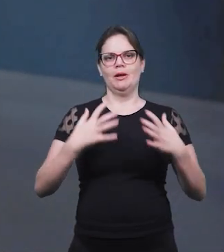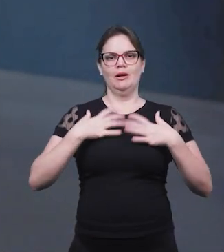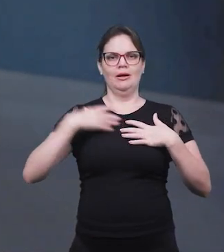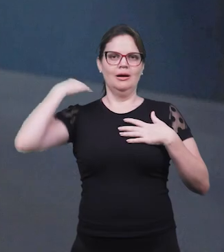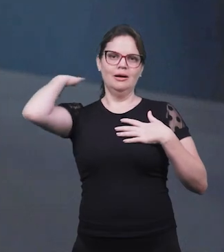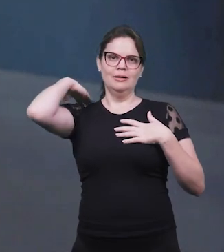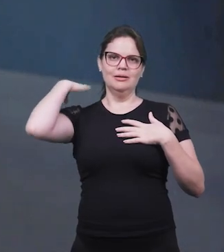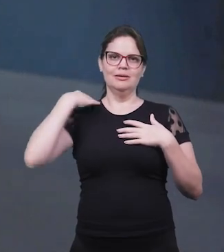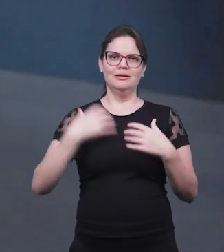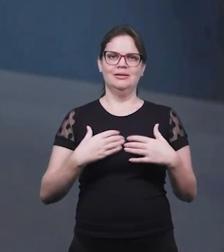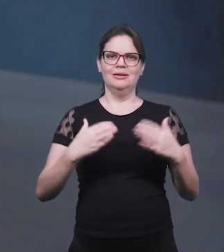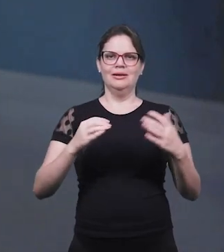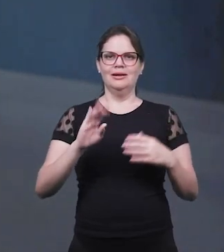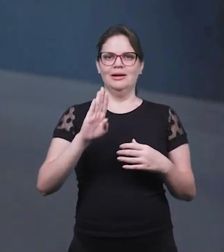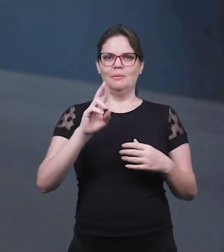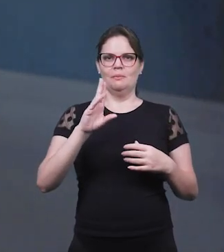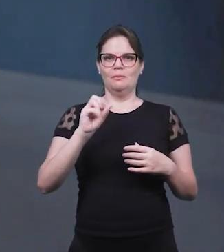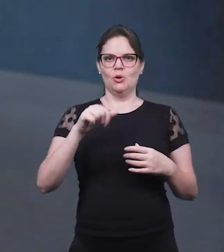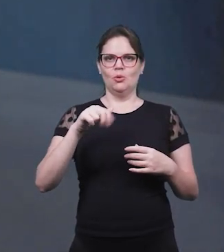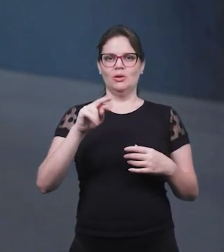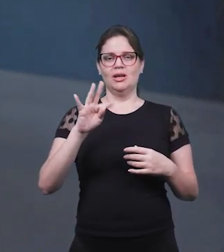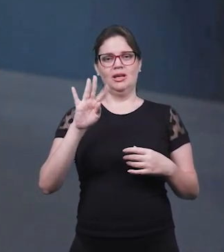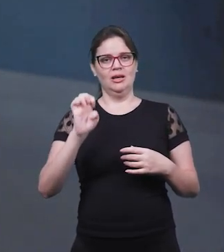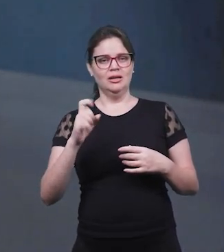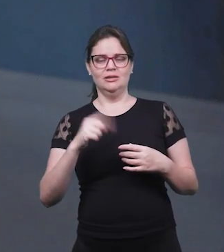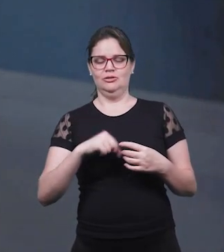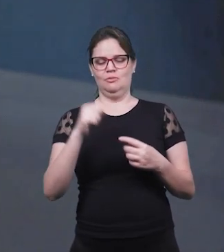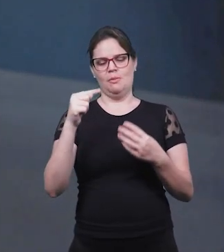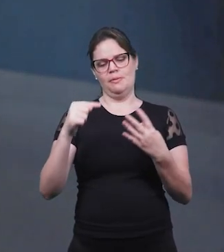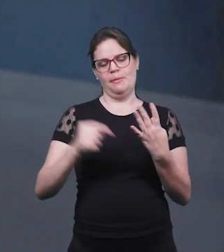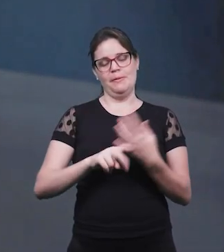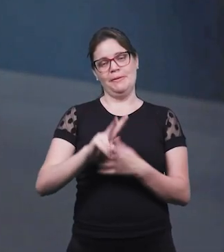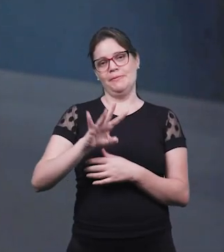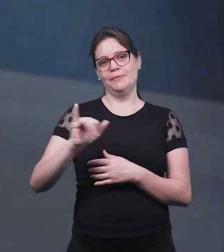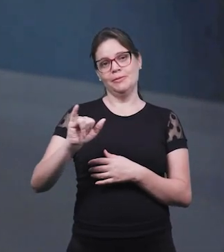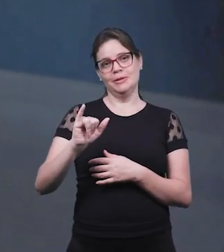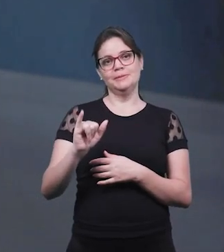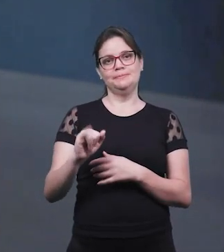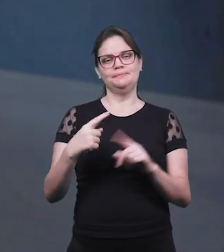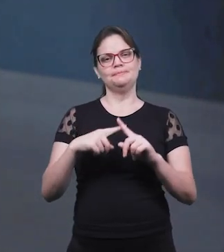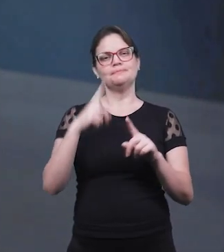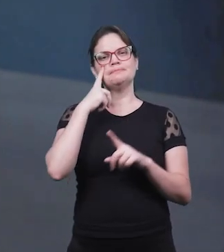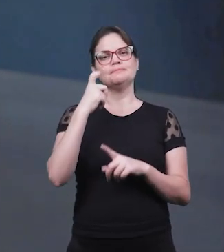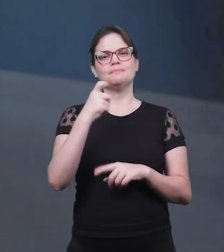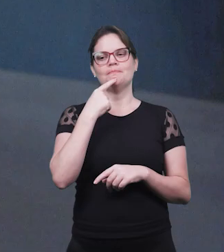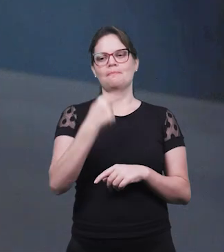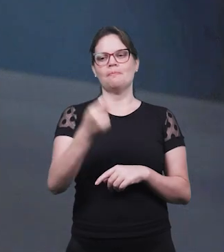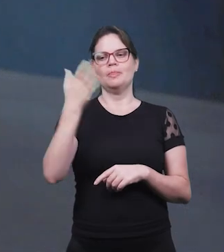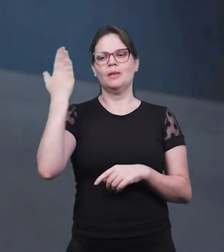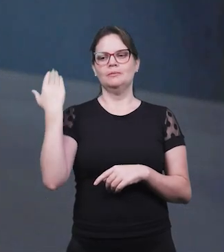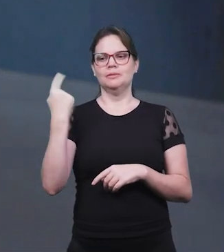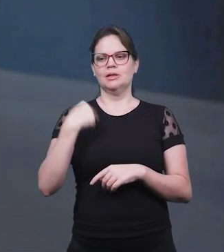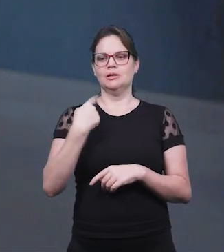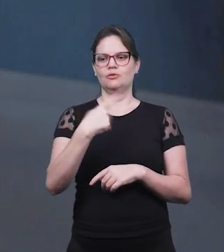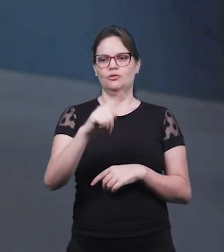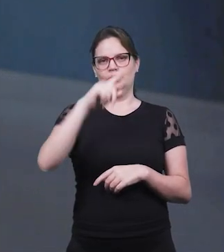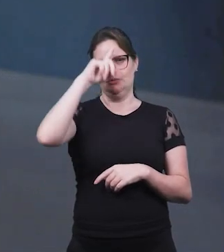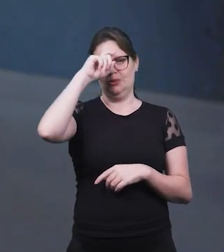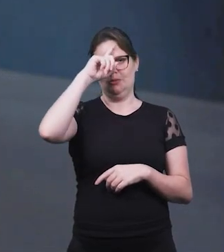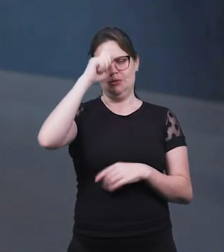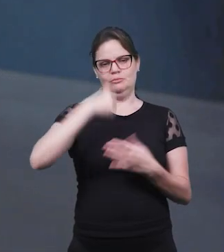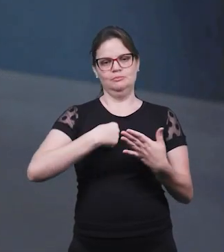pneumonia, bronquite, a mesma coisa. Interessante que semana passada mesmo eu atendi um caso